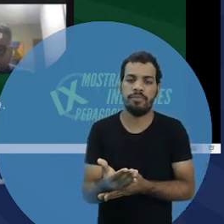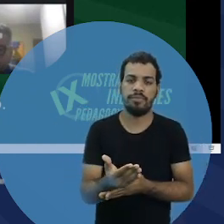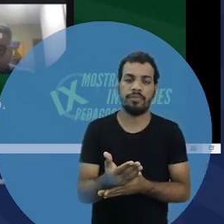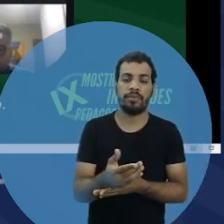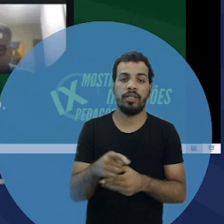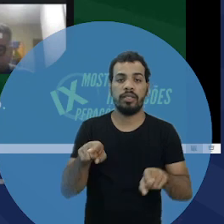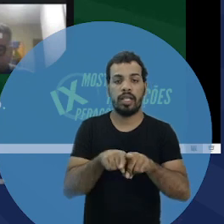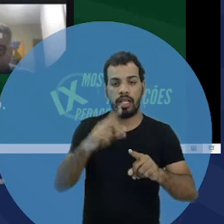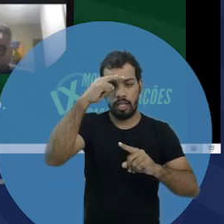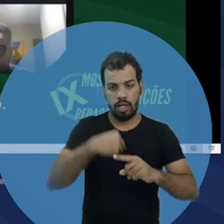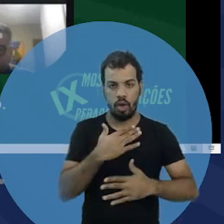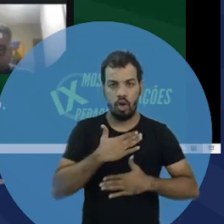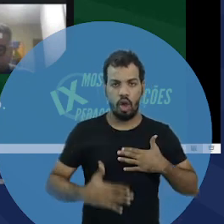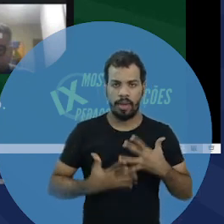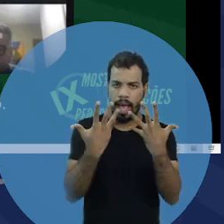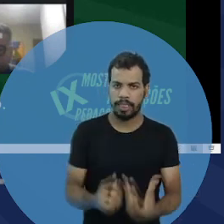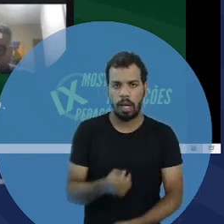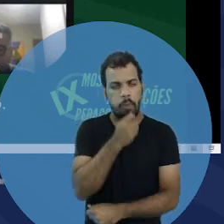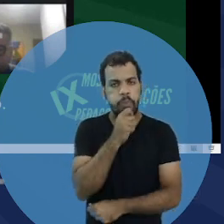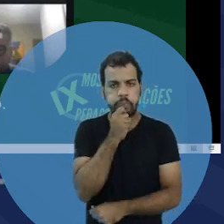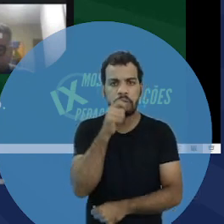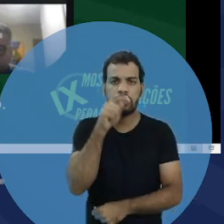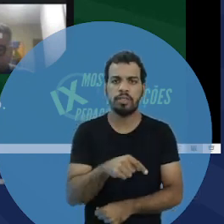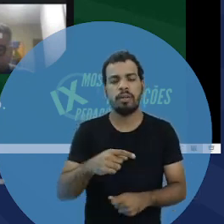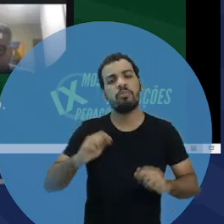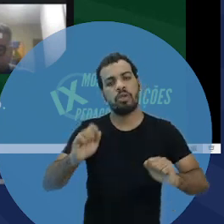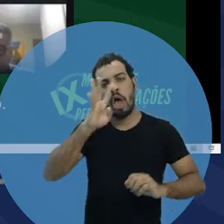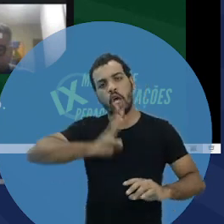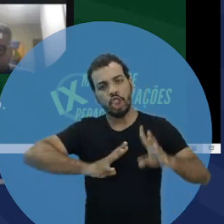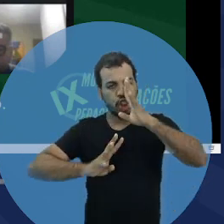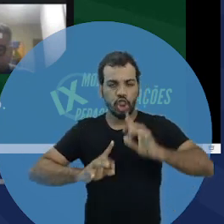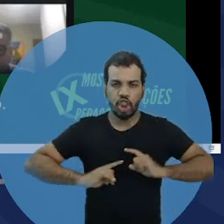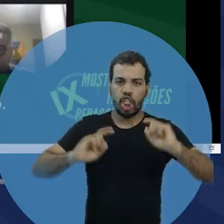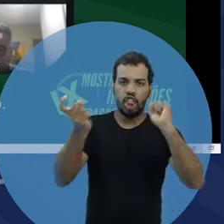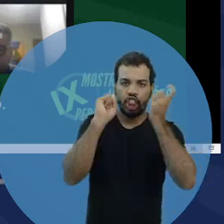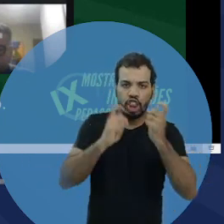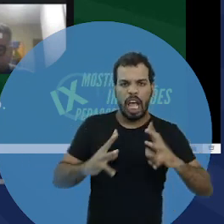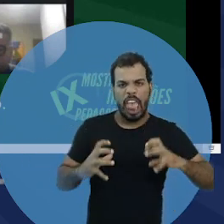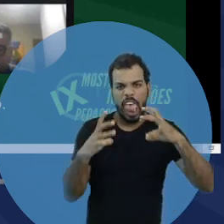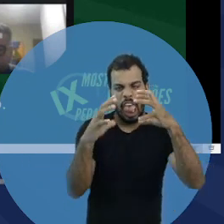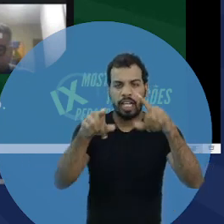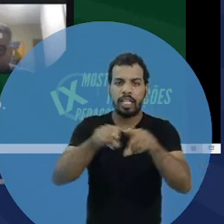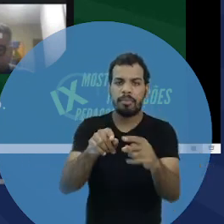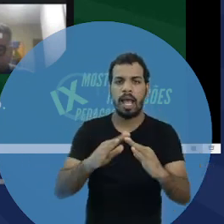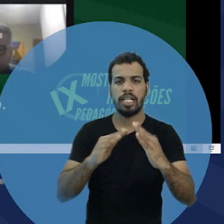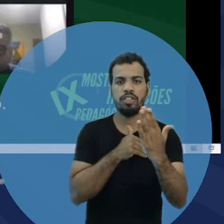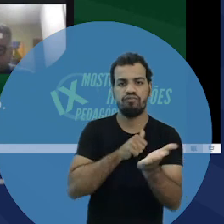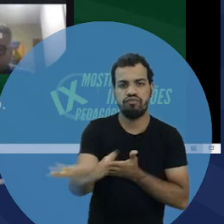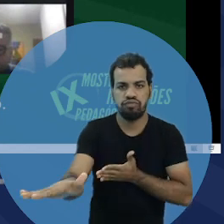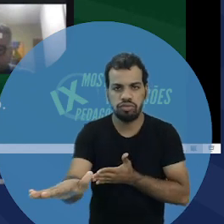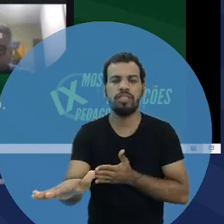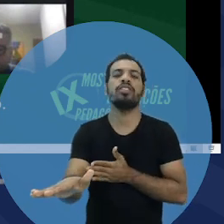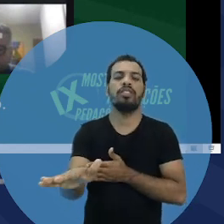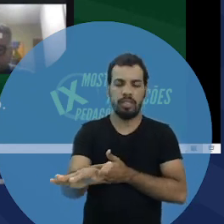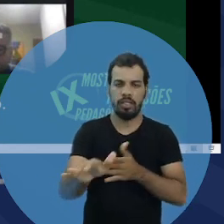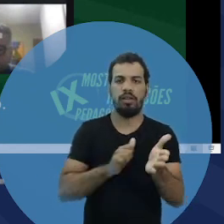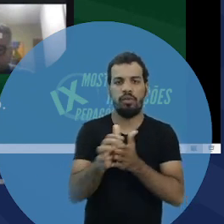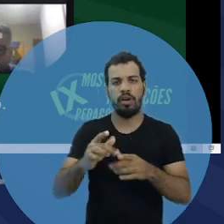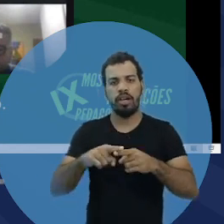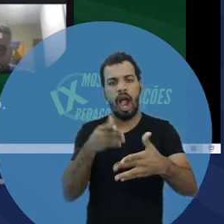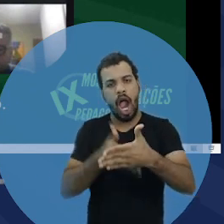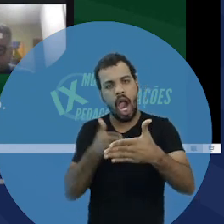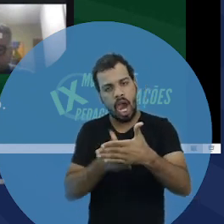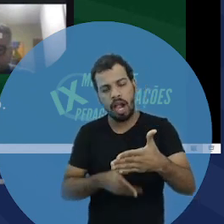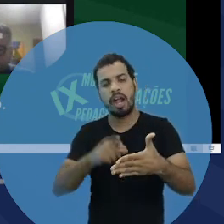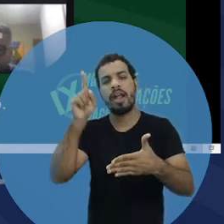exemplo, que pode envolver julgamentos, discussões, brigas e até expulsões de casa. Muitos desses obstáculos têm